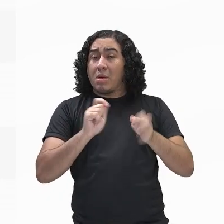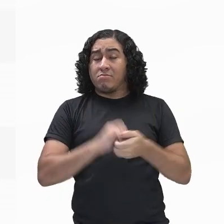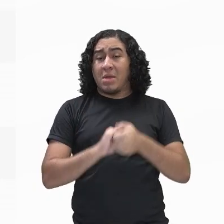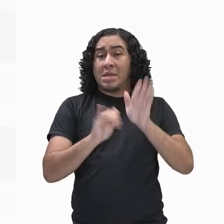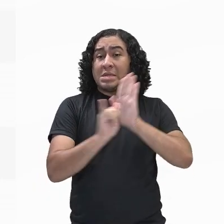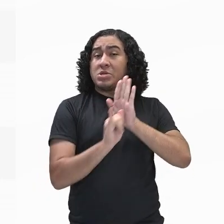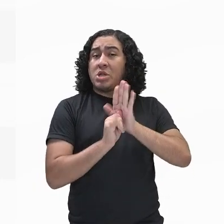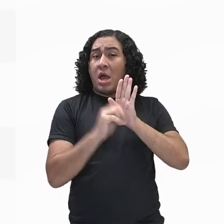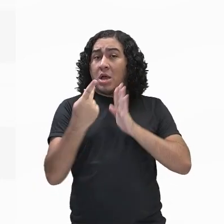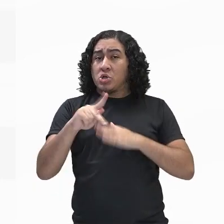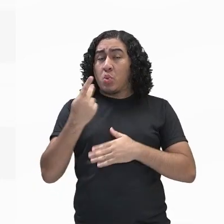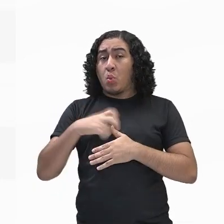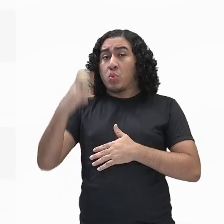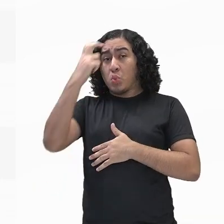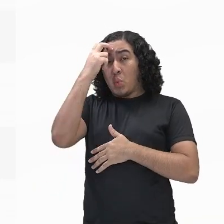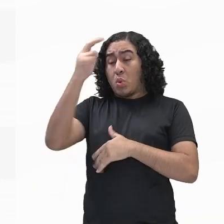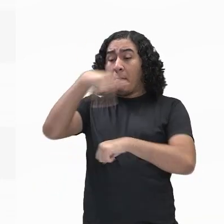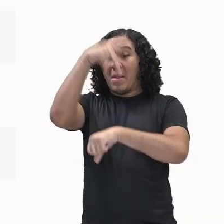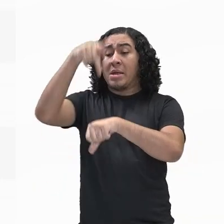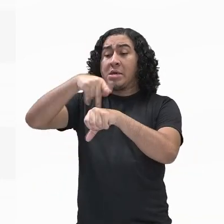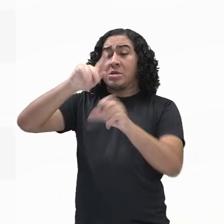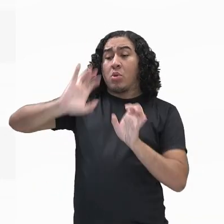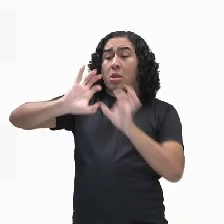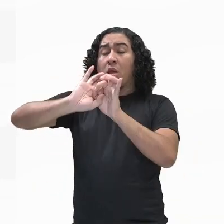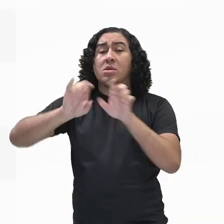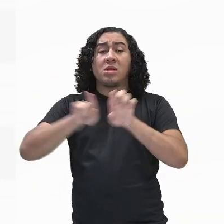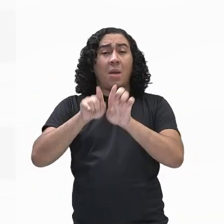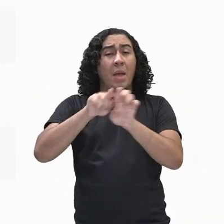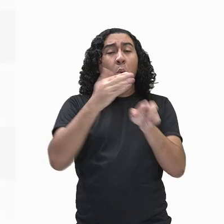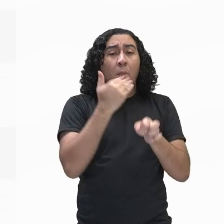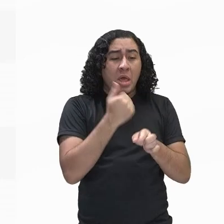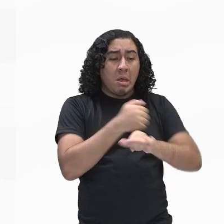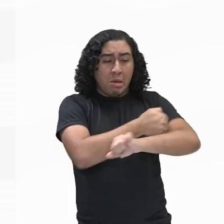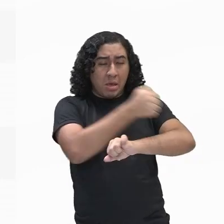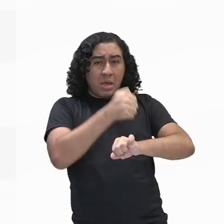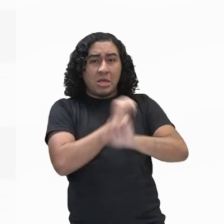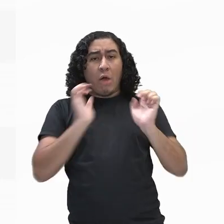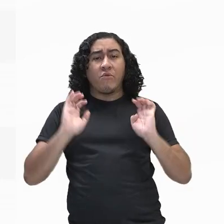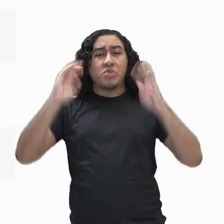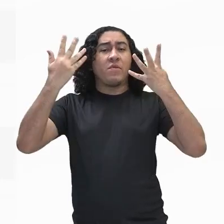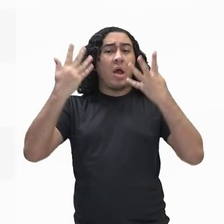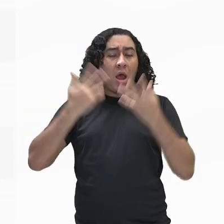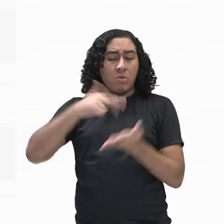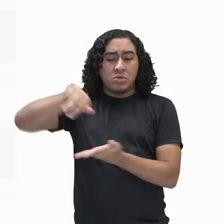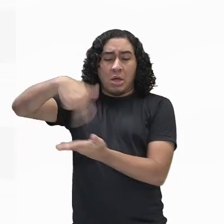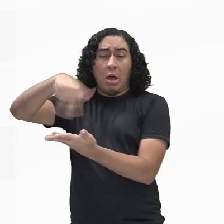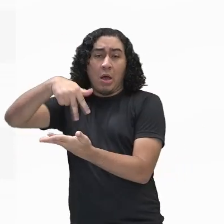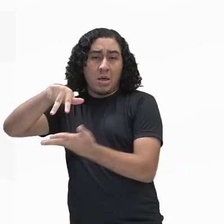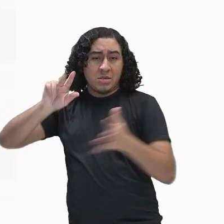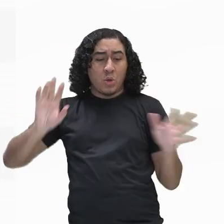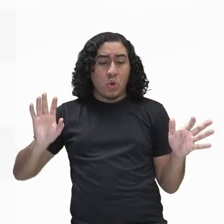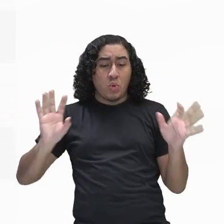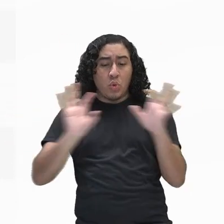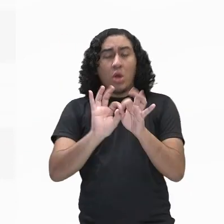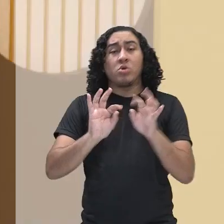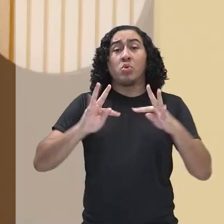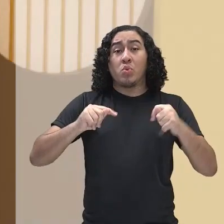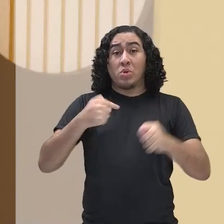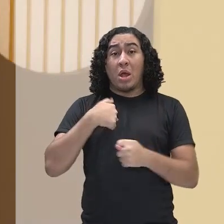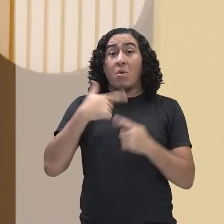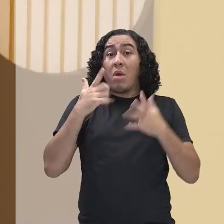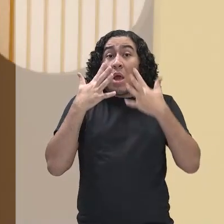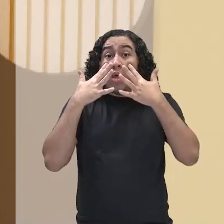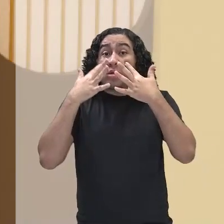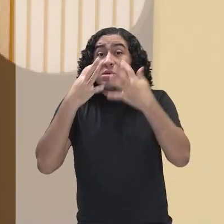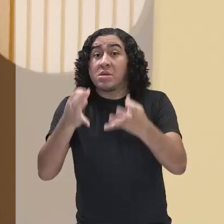identidade cultural, à sua pátria, mas também as comidas, as danças, aos festivais, tudo aquilo que chama a minha atenção, né?